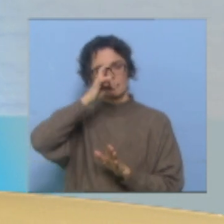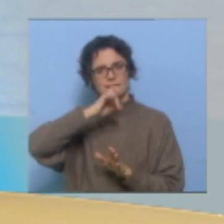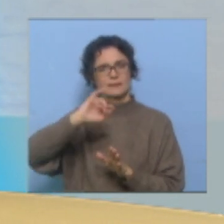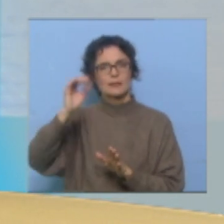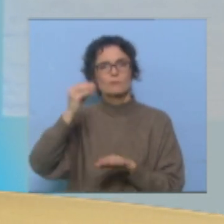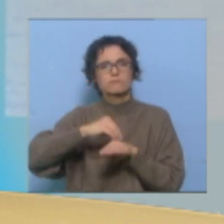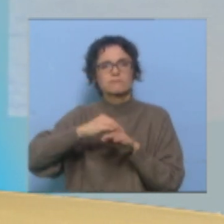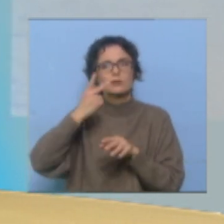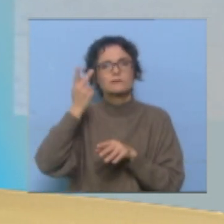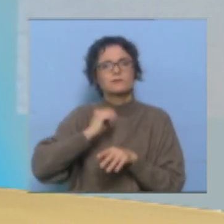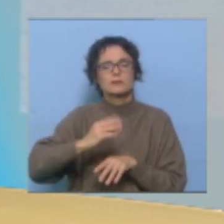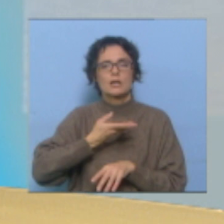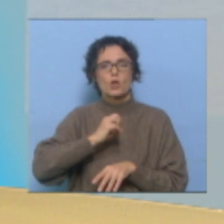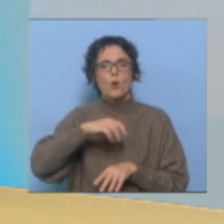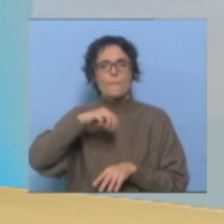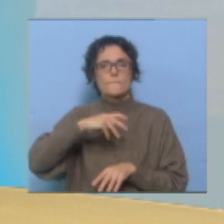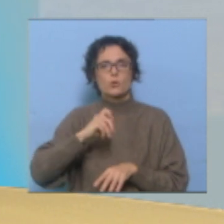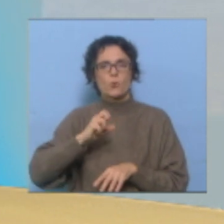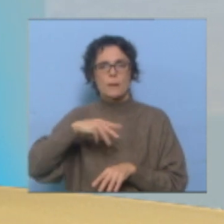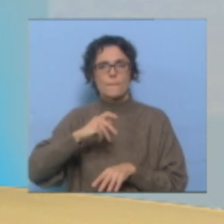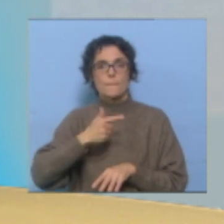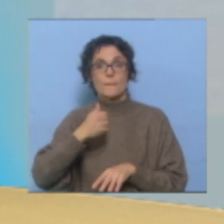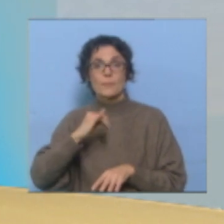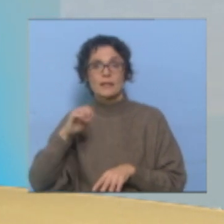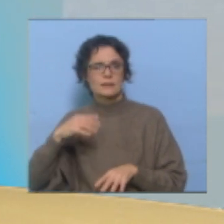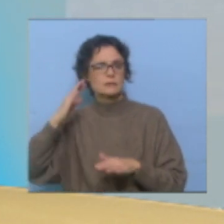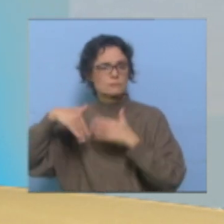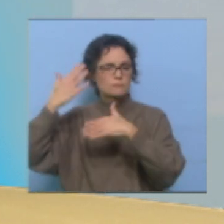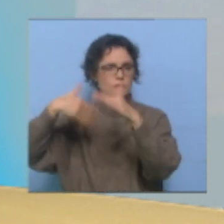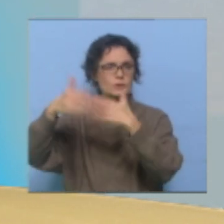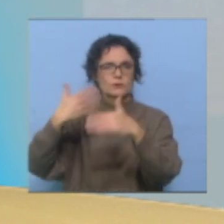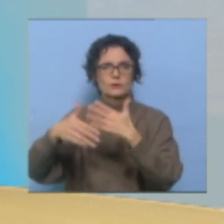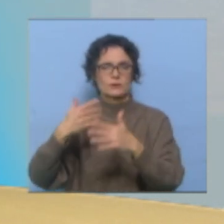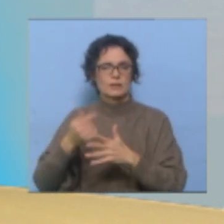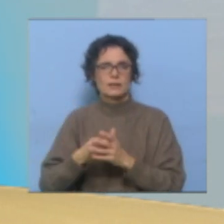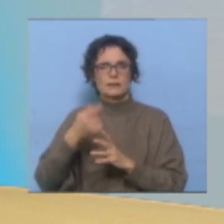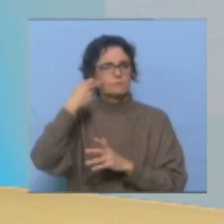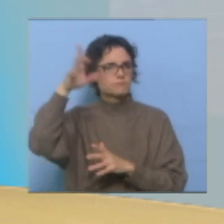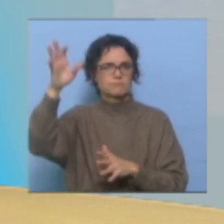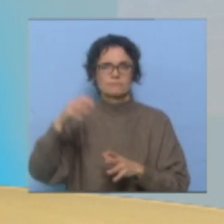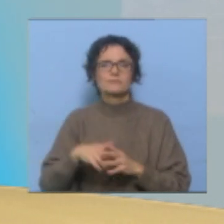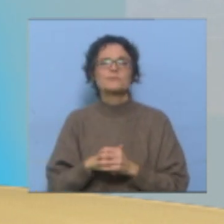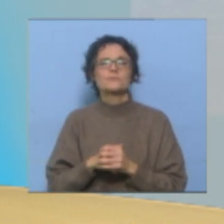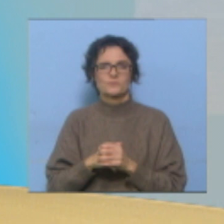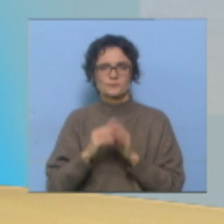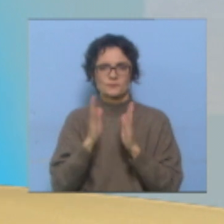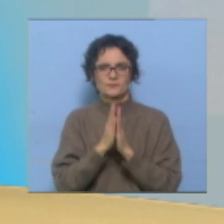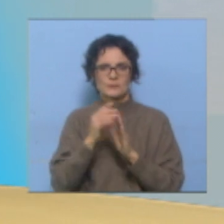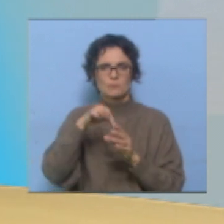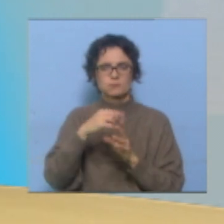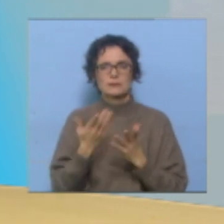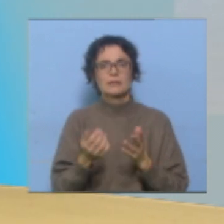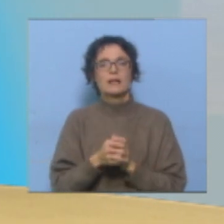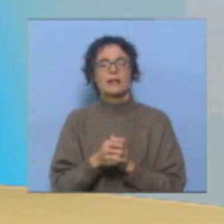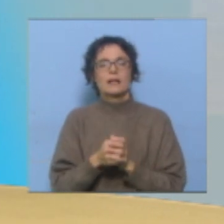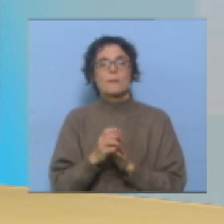testemunho de vida de Dom Manuel Martins, que terá que perdurar sempre no agir da Igreja. Muito obrigado.